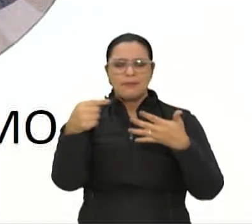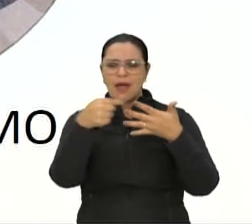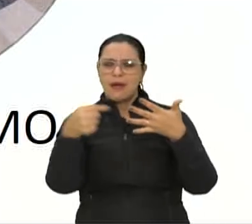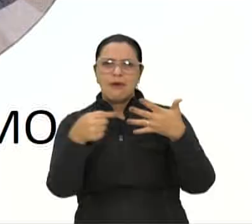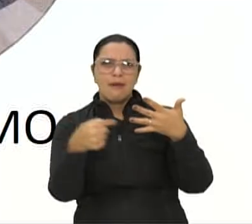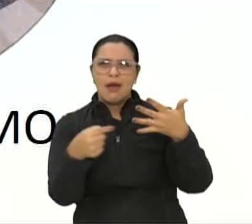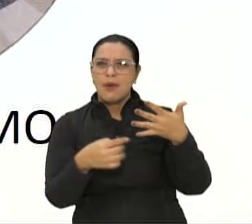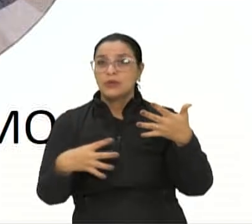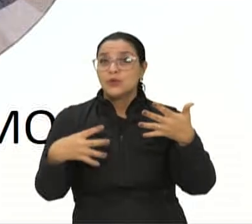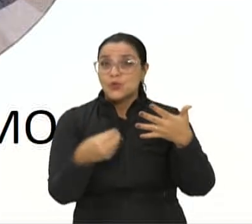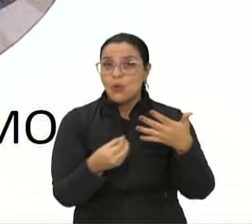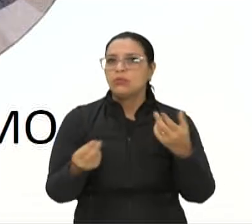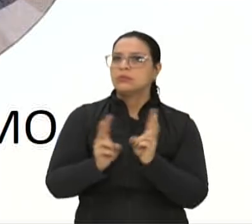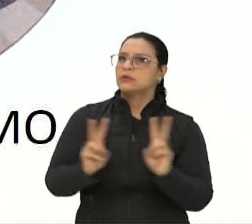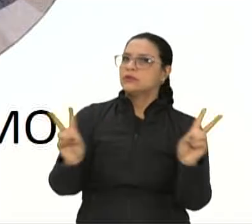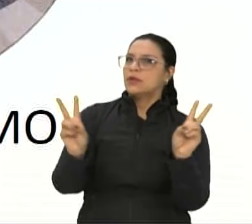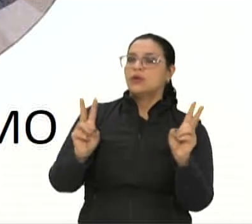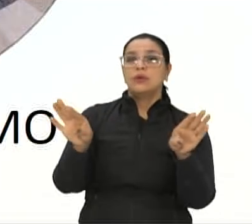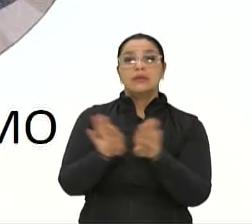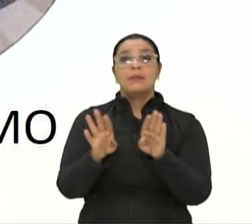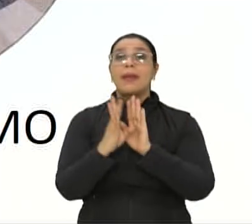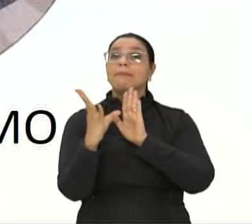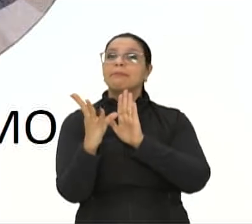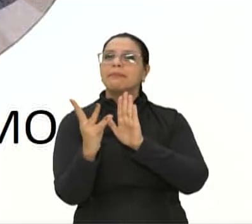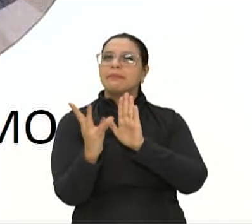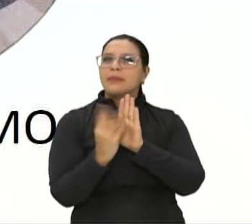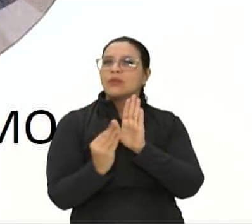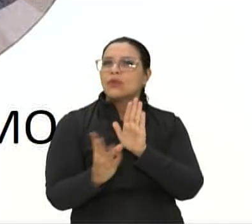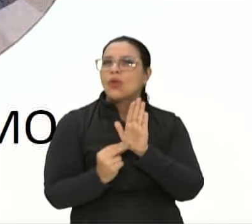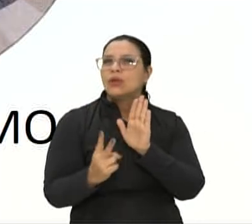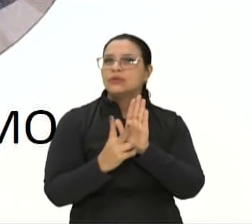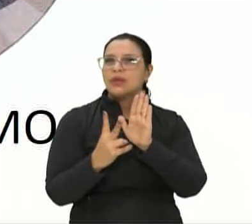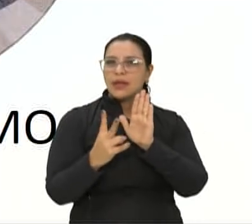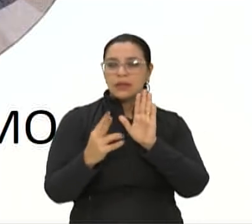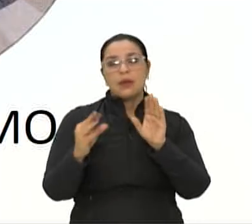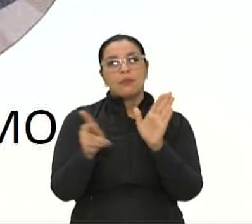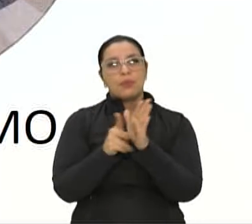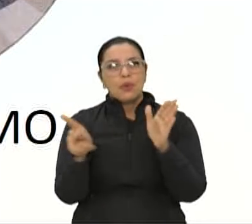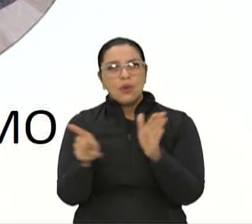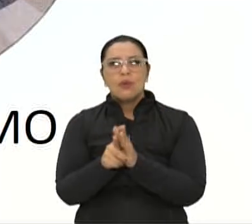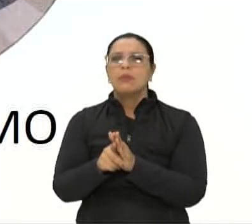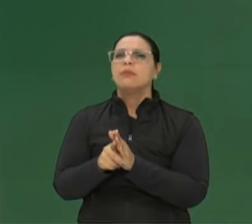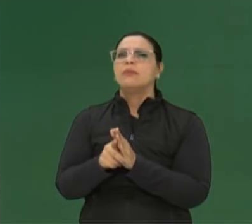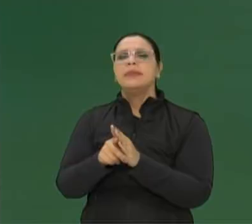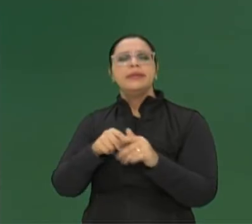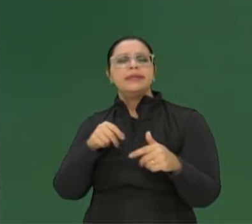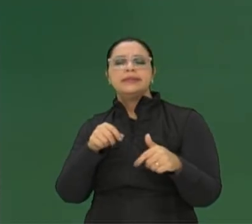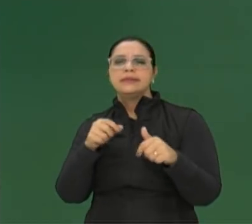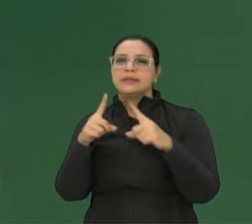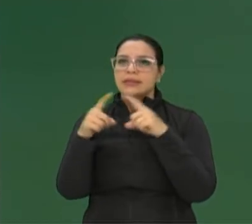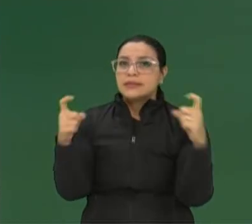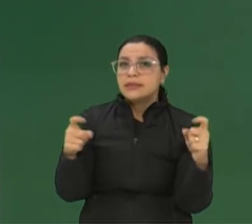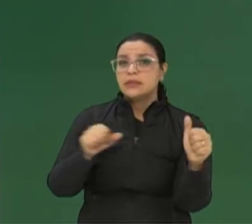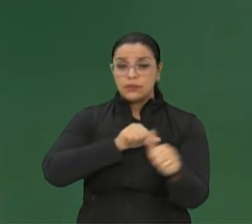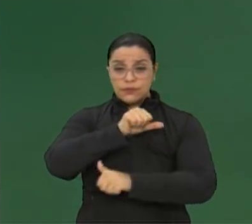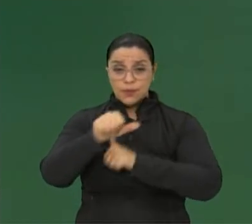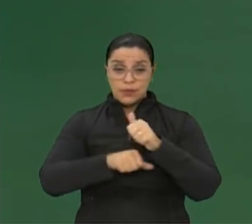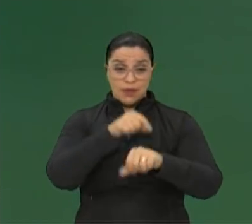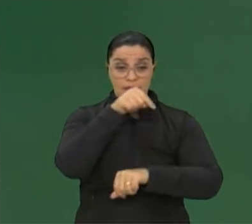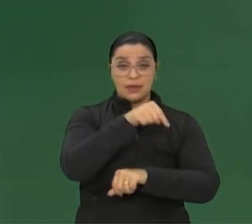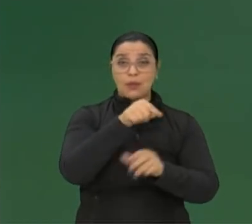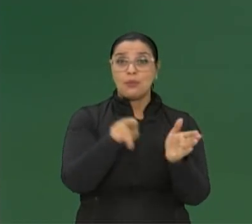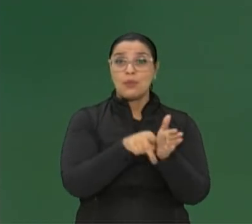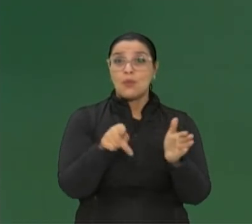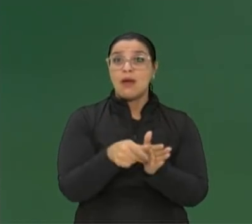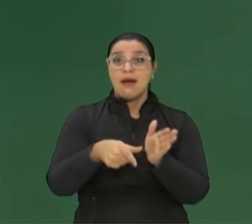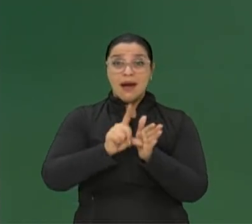a, né, revalorizar o método científico, tá? E a ciência aí que vai levar a passagem do geocentrismo, ou